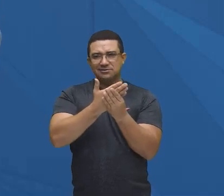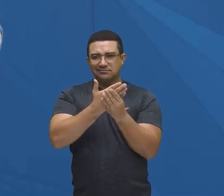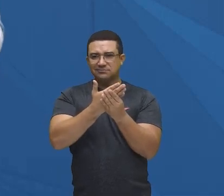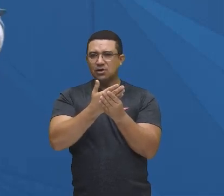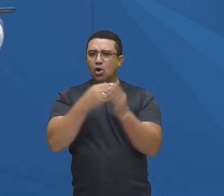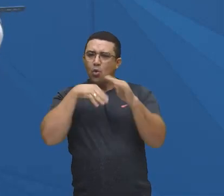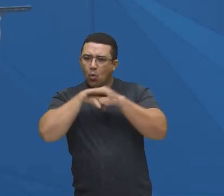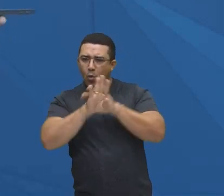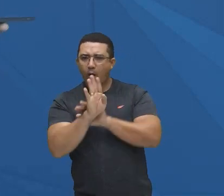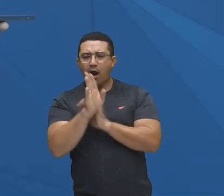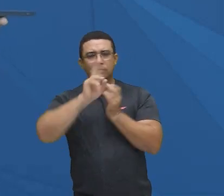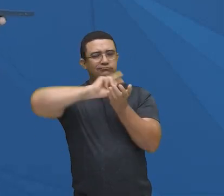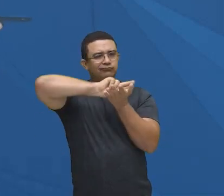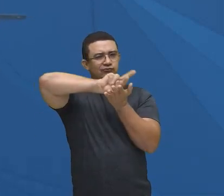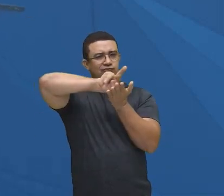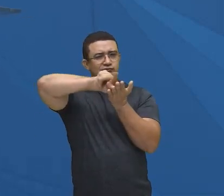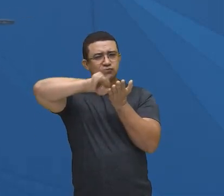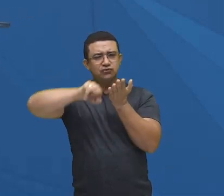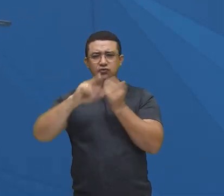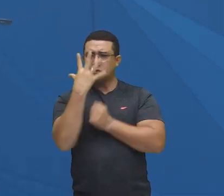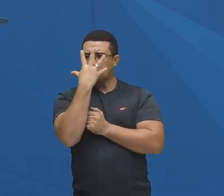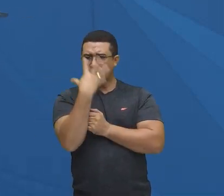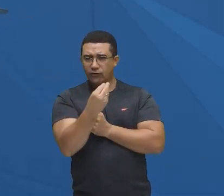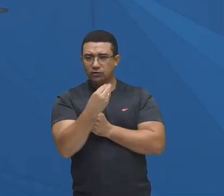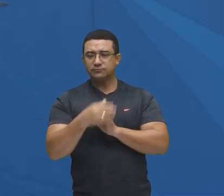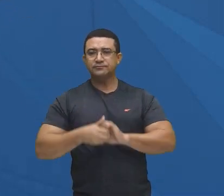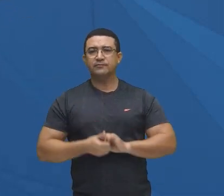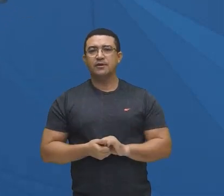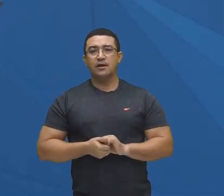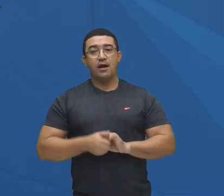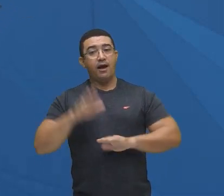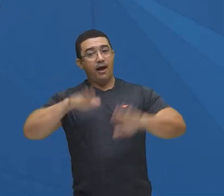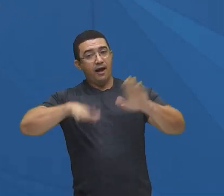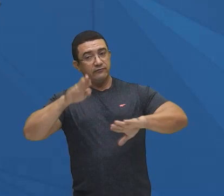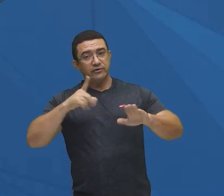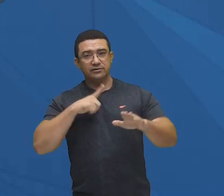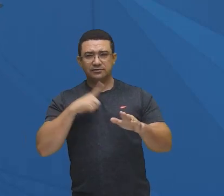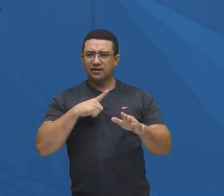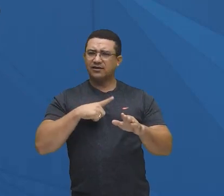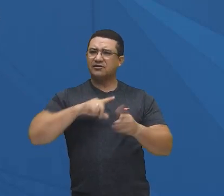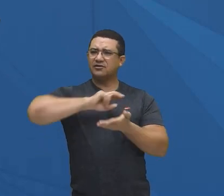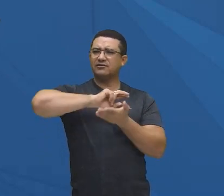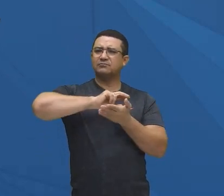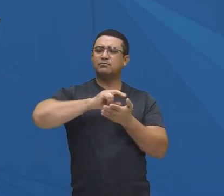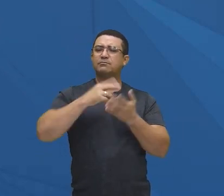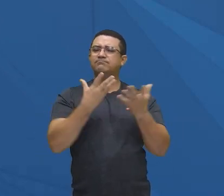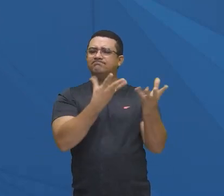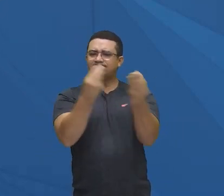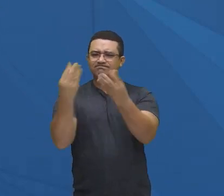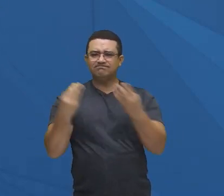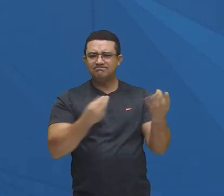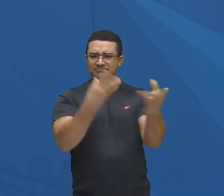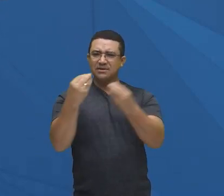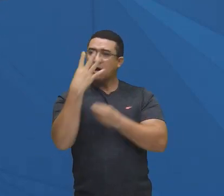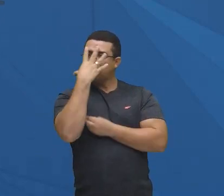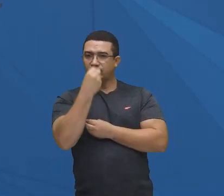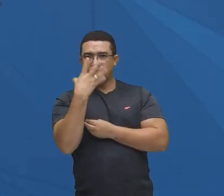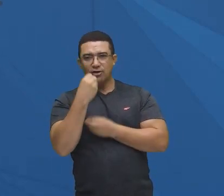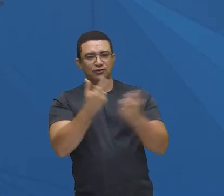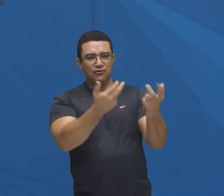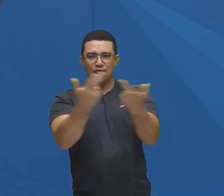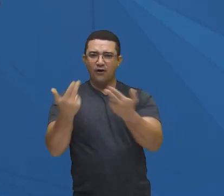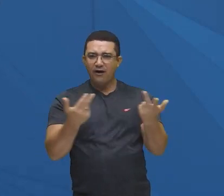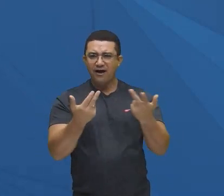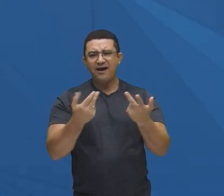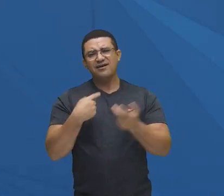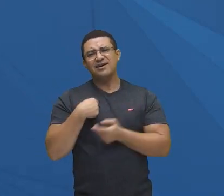armazena milhares de fotos. Às vezes a gente até tira várias fotos praticamente iguais. A gente fica com pena